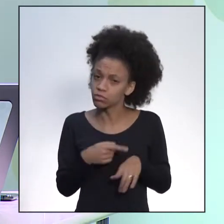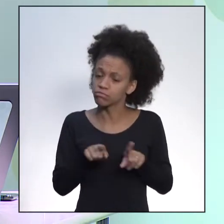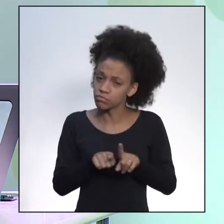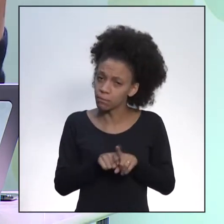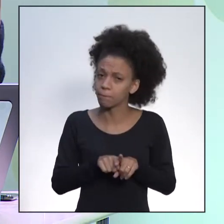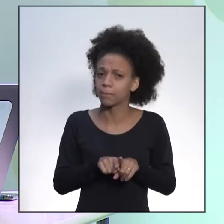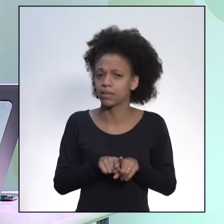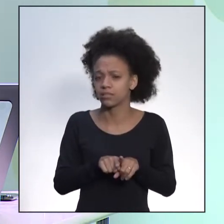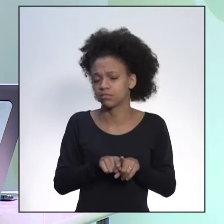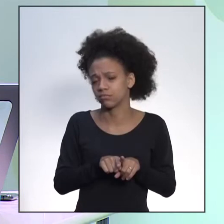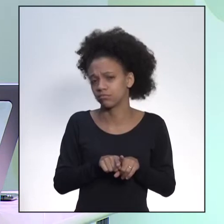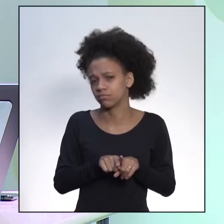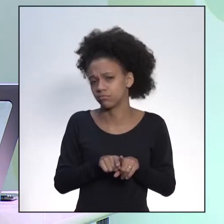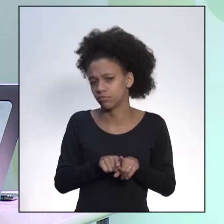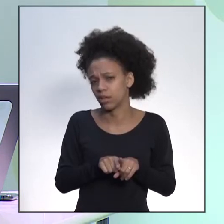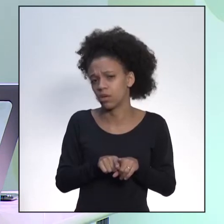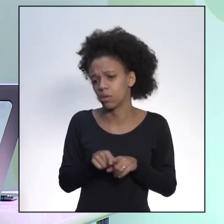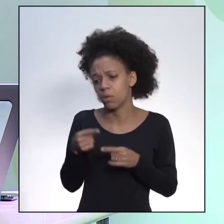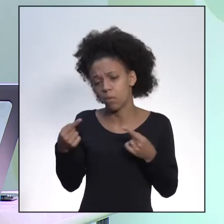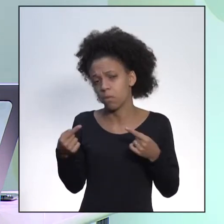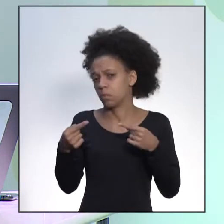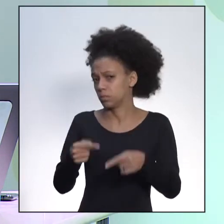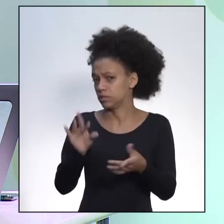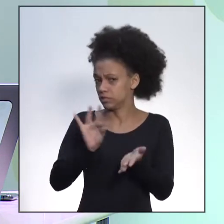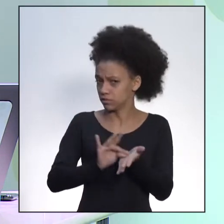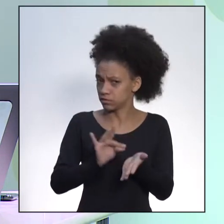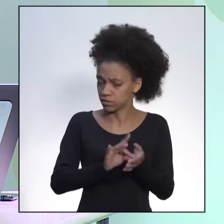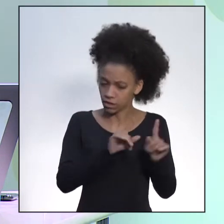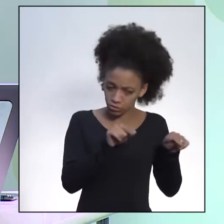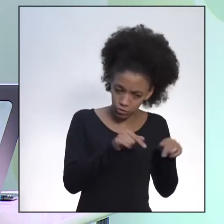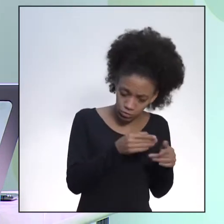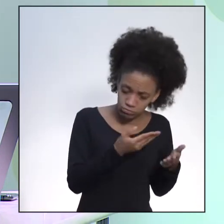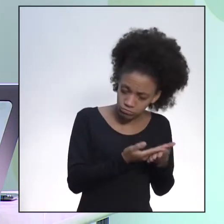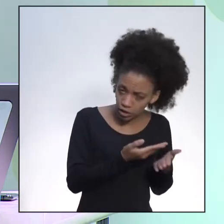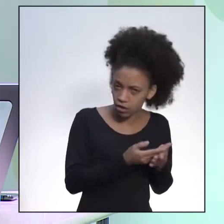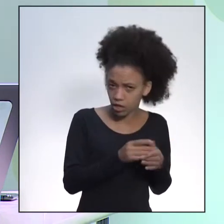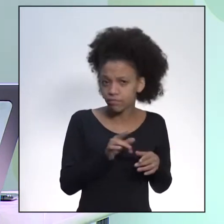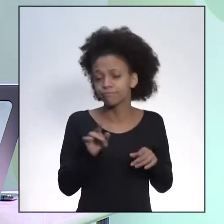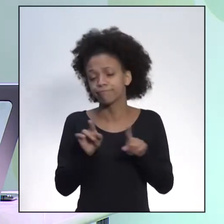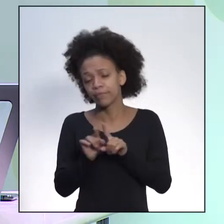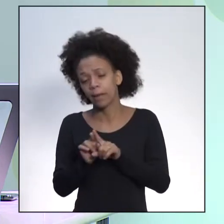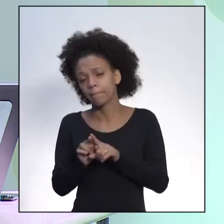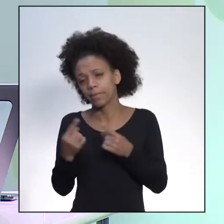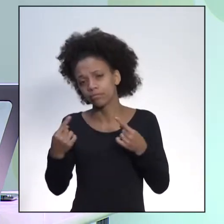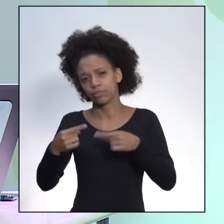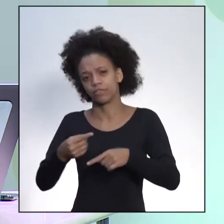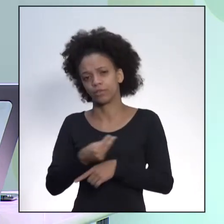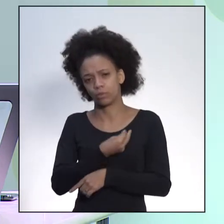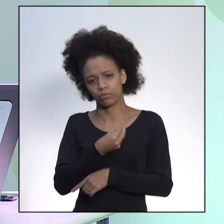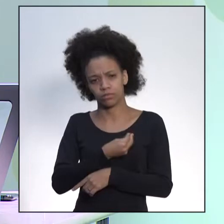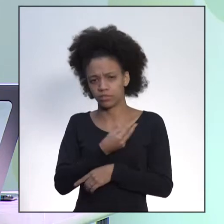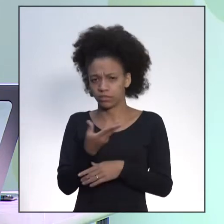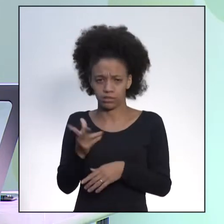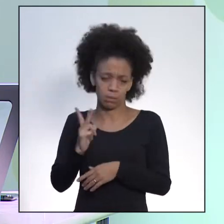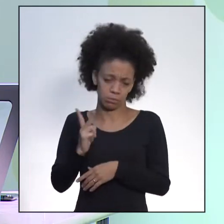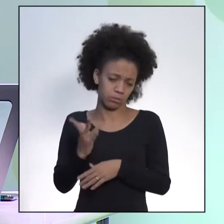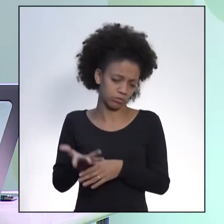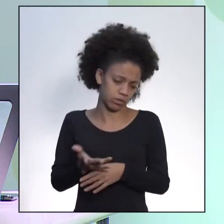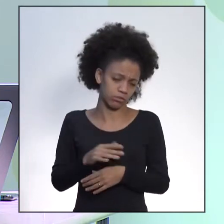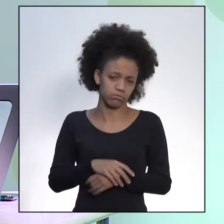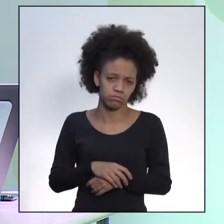lidando com esse desafio concreto da sala de aula, mas também com os desafios das nossas vidas, né, Adriana? Das nossas vidas pessoais, não